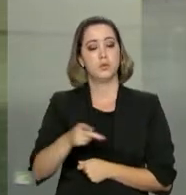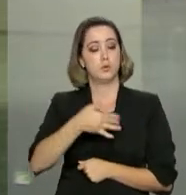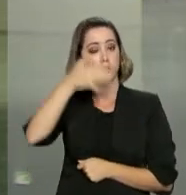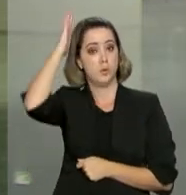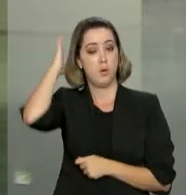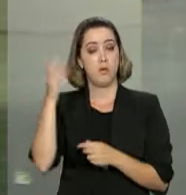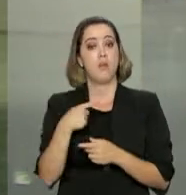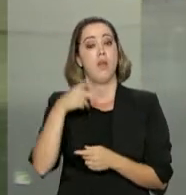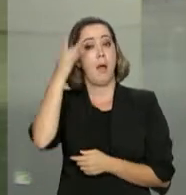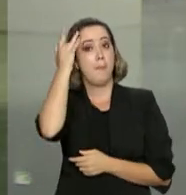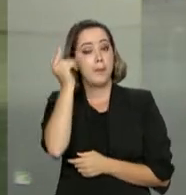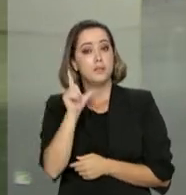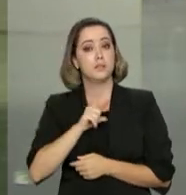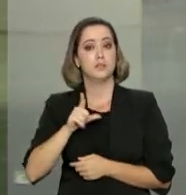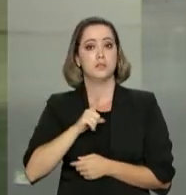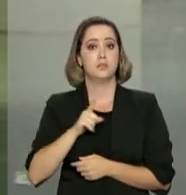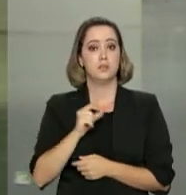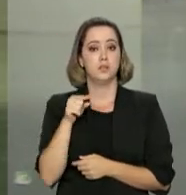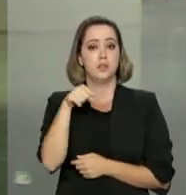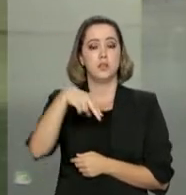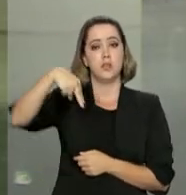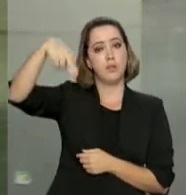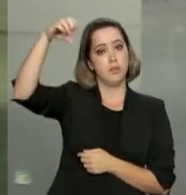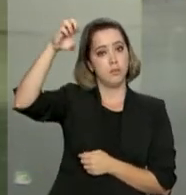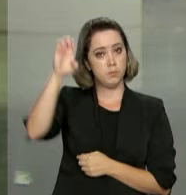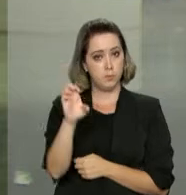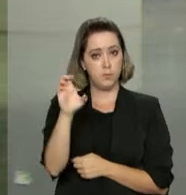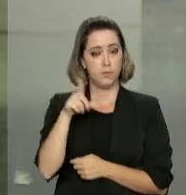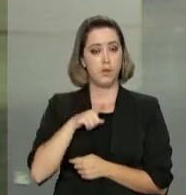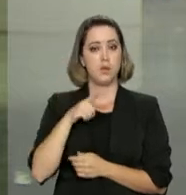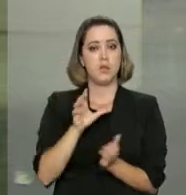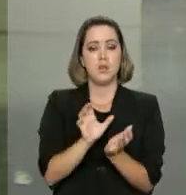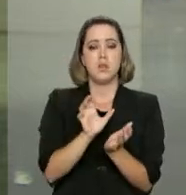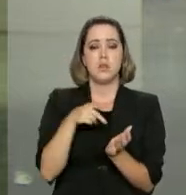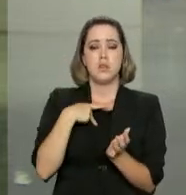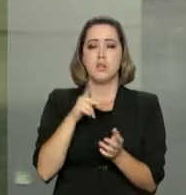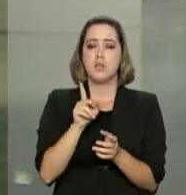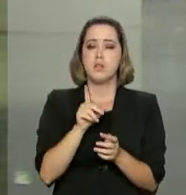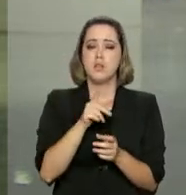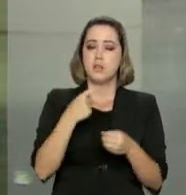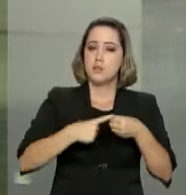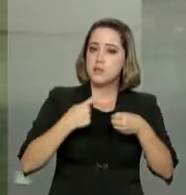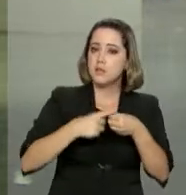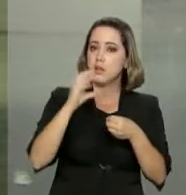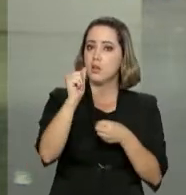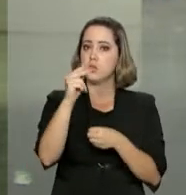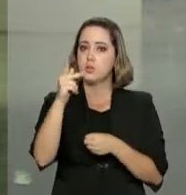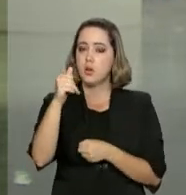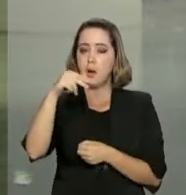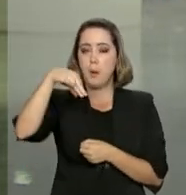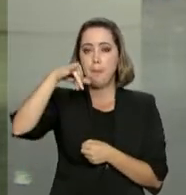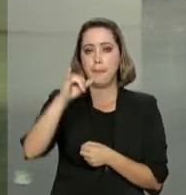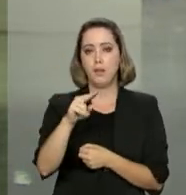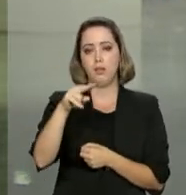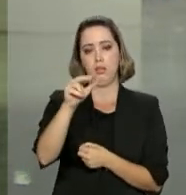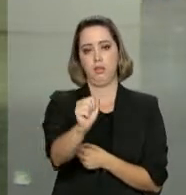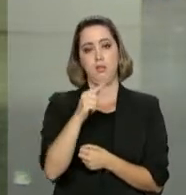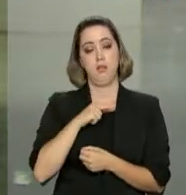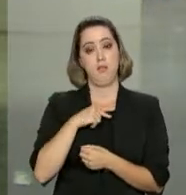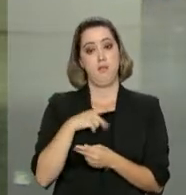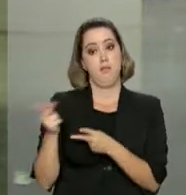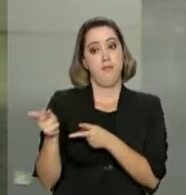Temer vai fazer amanhã ao Nordeste. Em Campina Grande, na Paraíba, Michel Temer vai visitar o